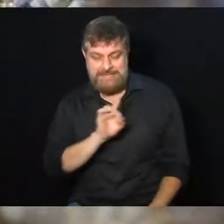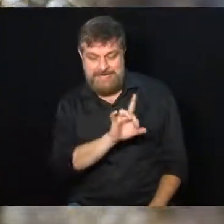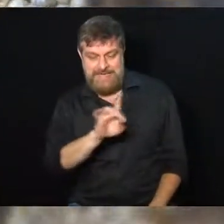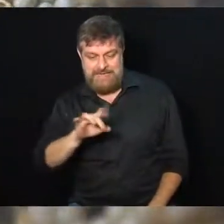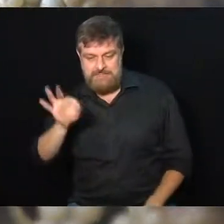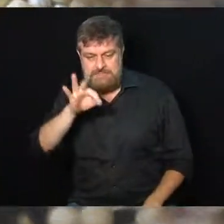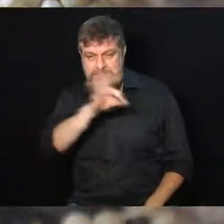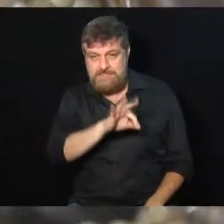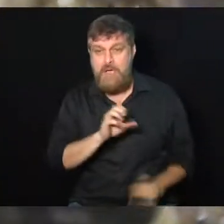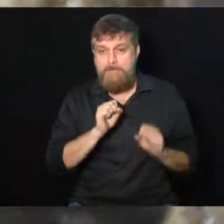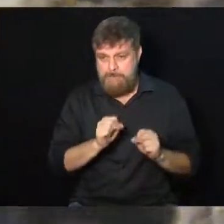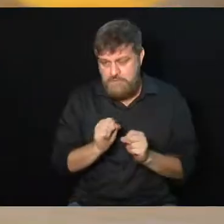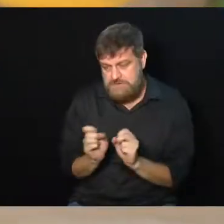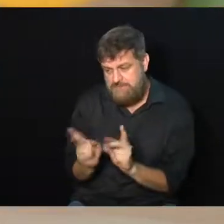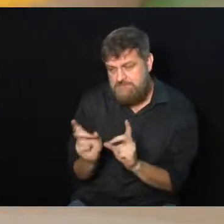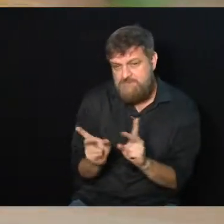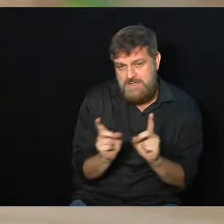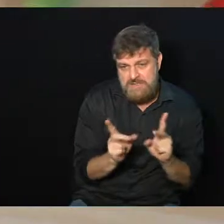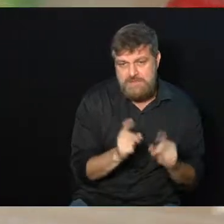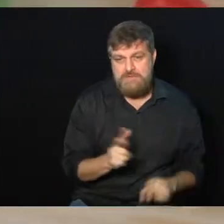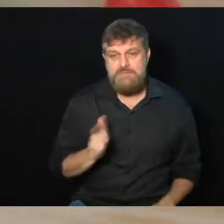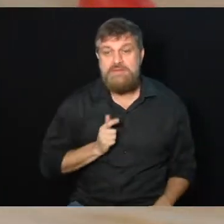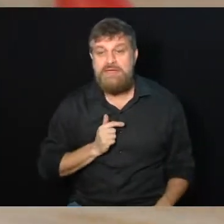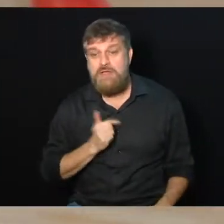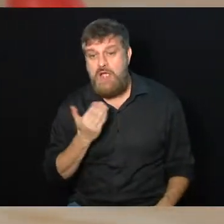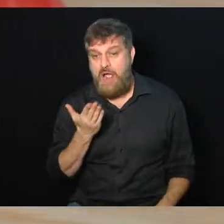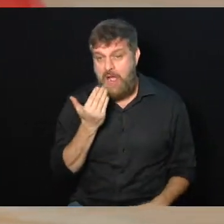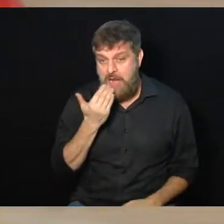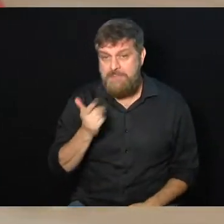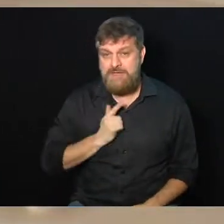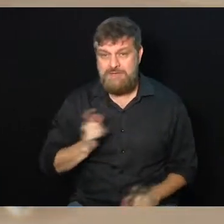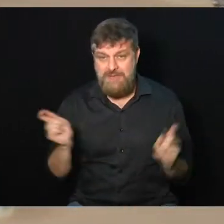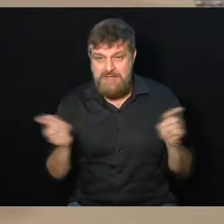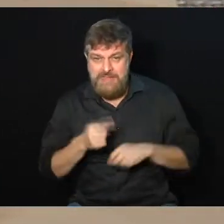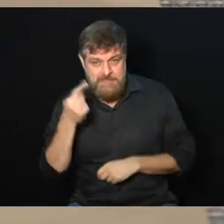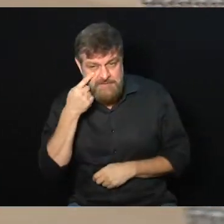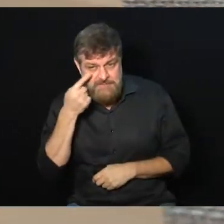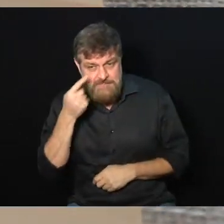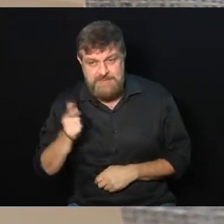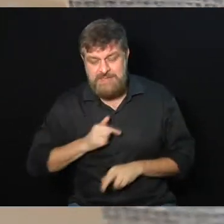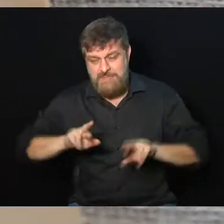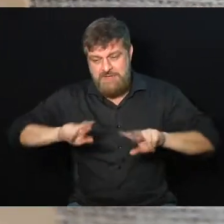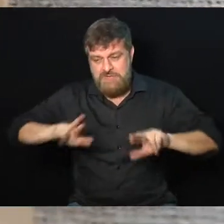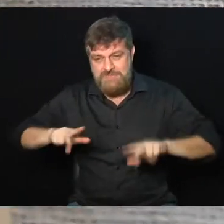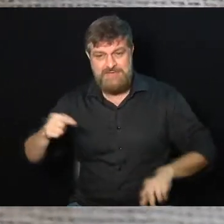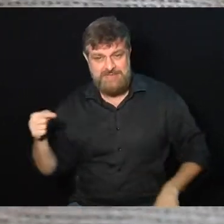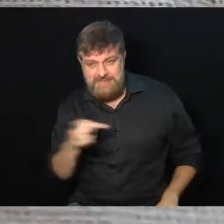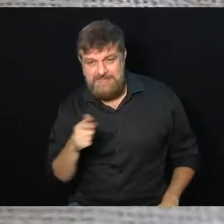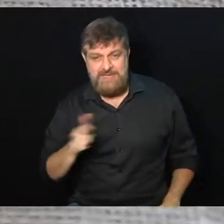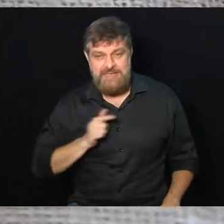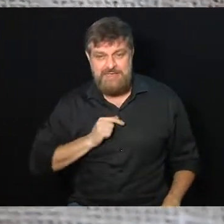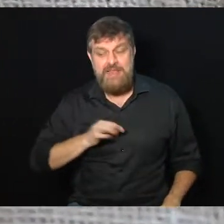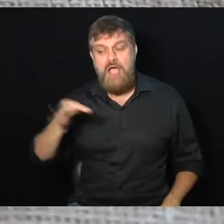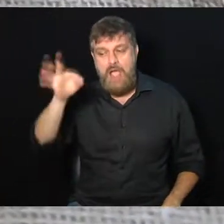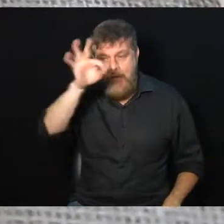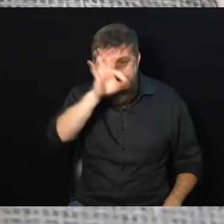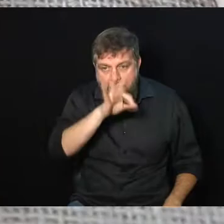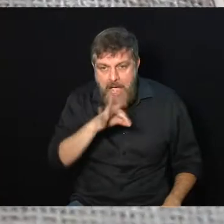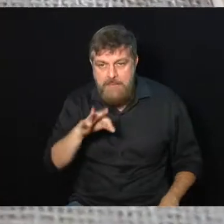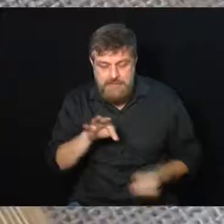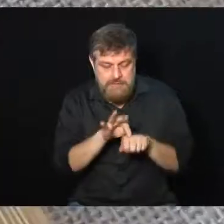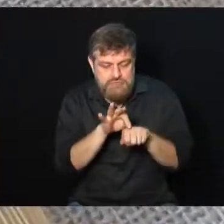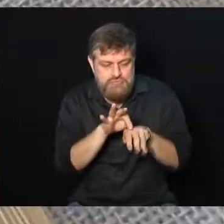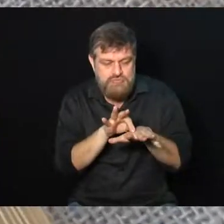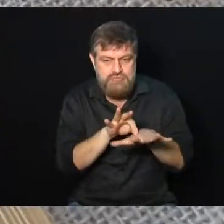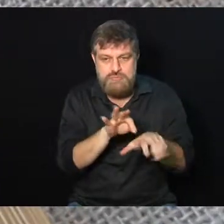ser comercializado. Nos alimentos é possível ver a diferença entre aqueles que foram polinizados por elas